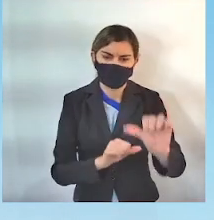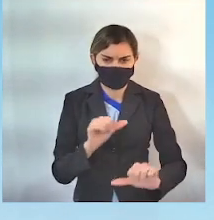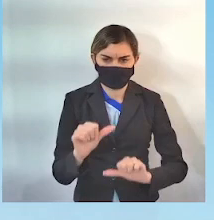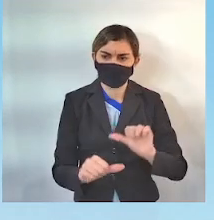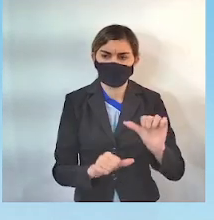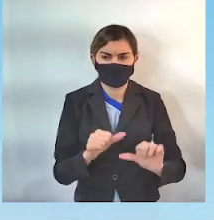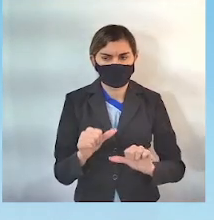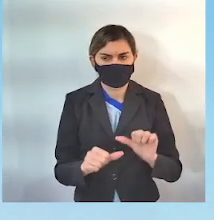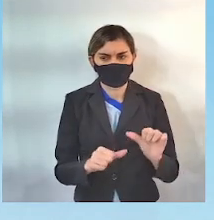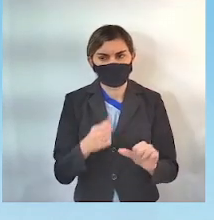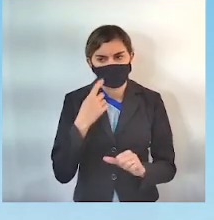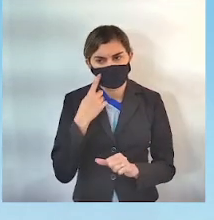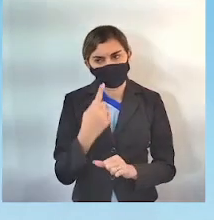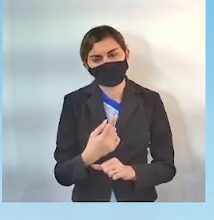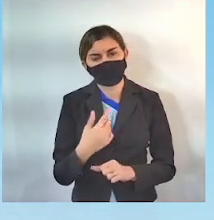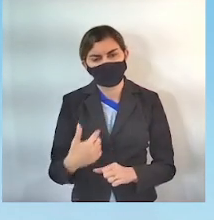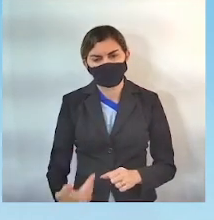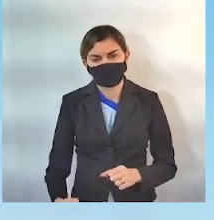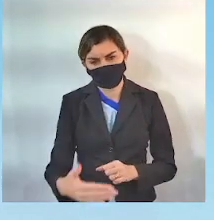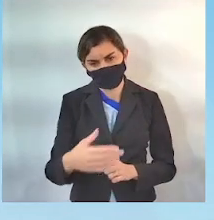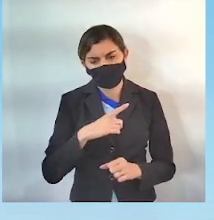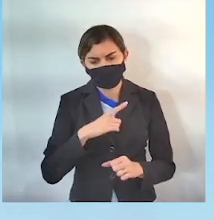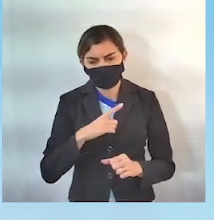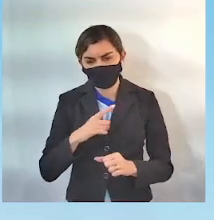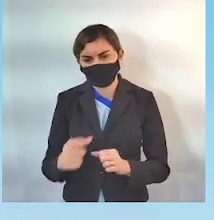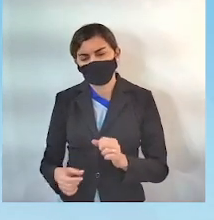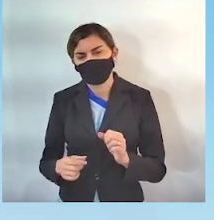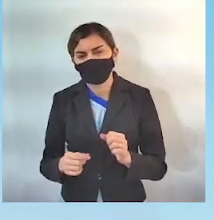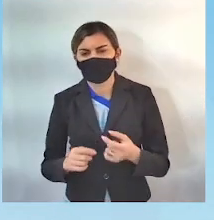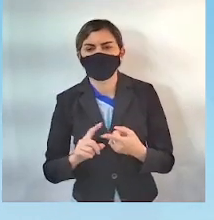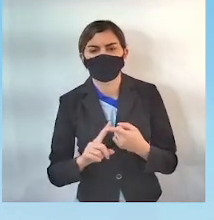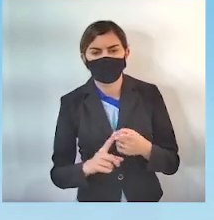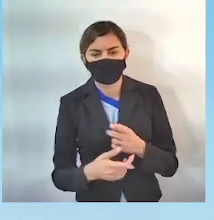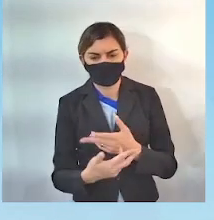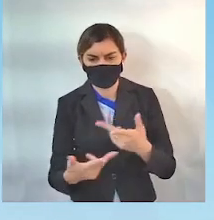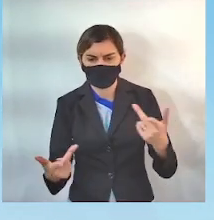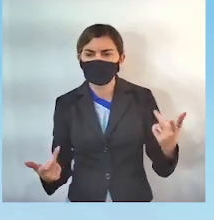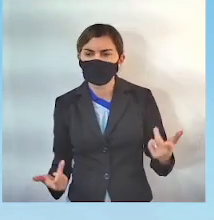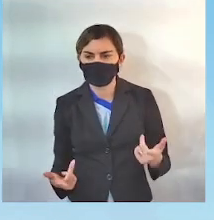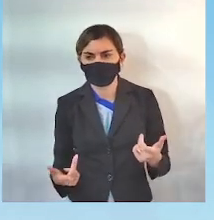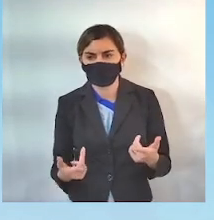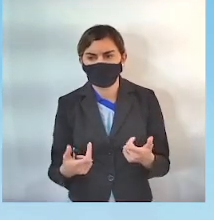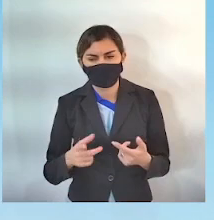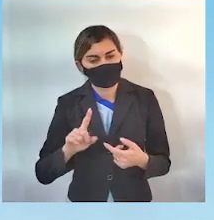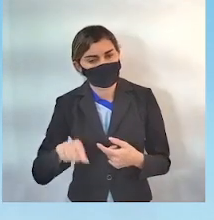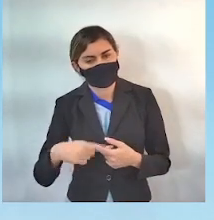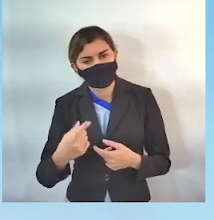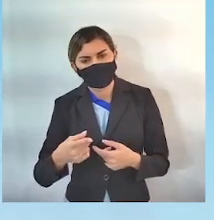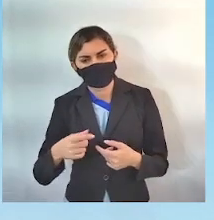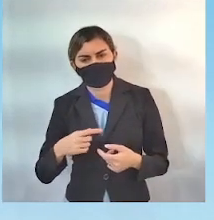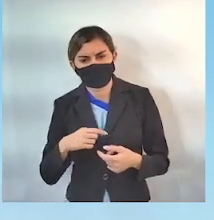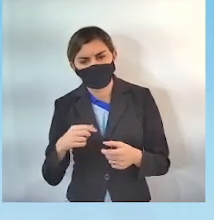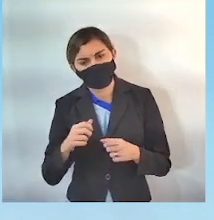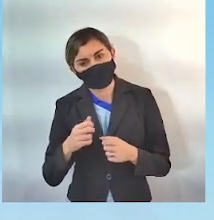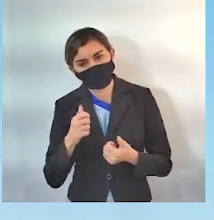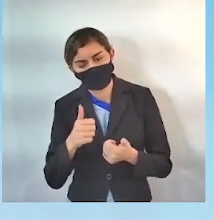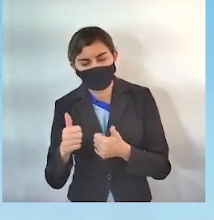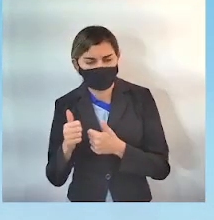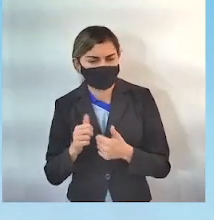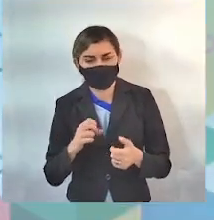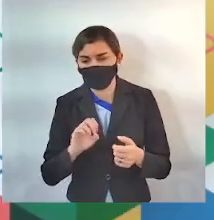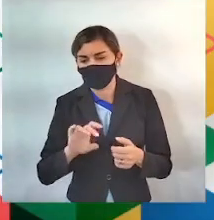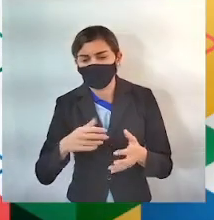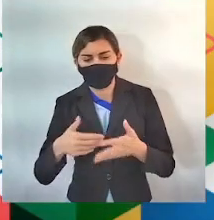modificador, certo? Ele vai ali restringir a questão do substantivo, né? Ele está ali segmentando. Não é